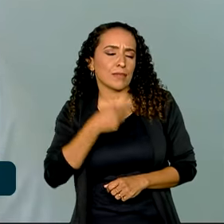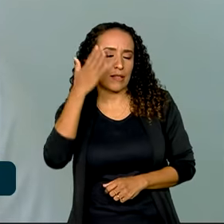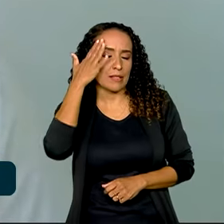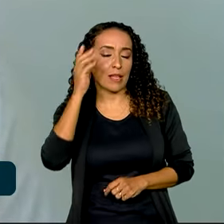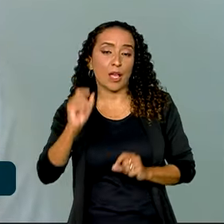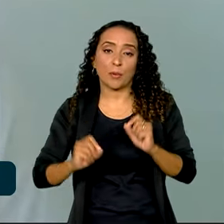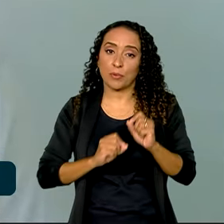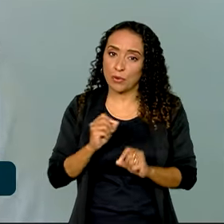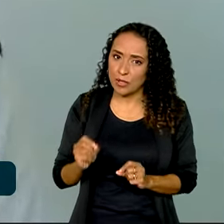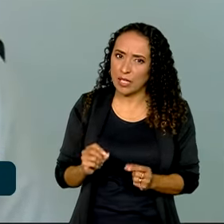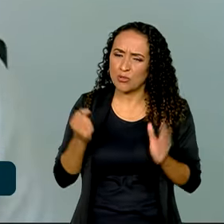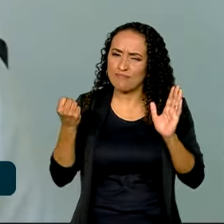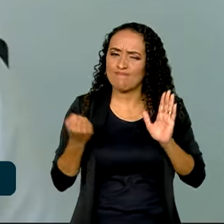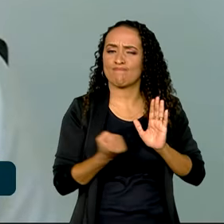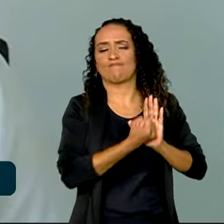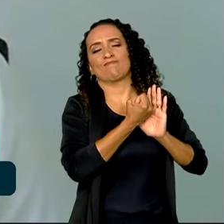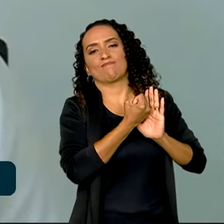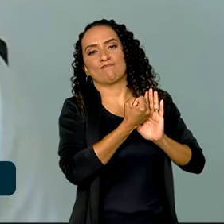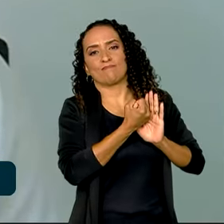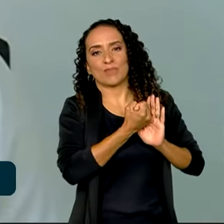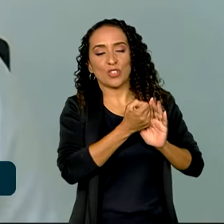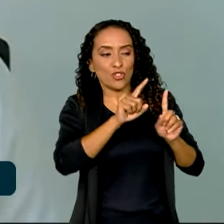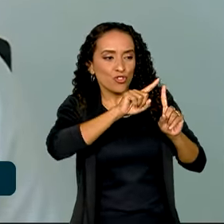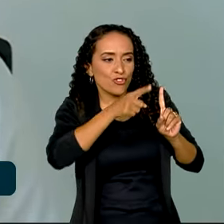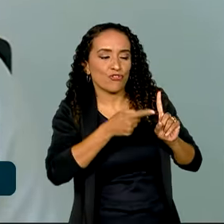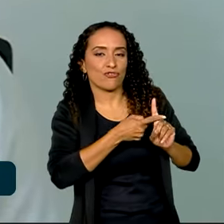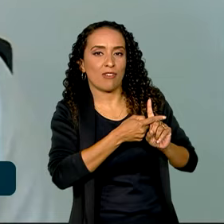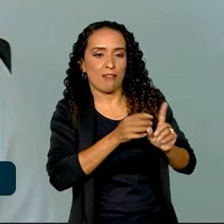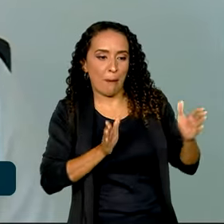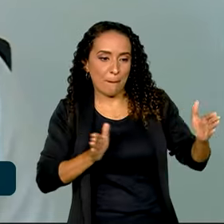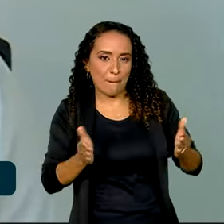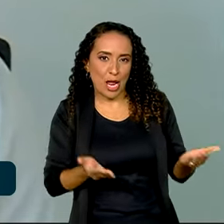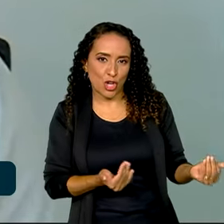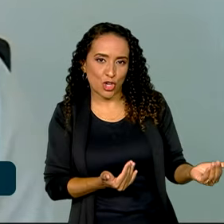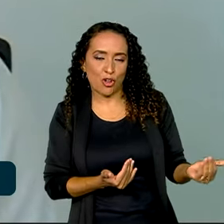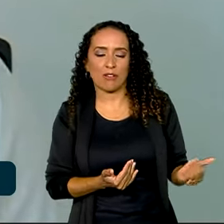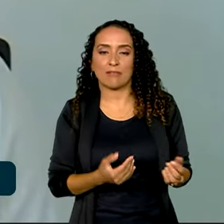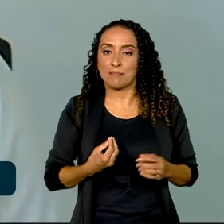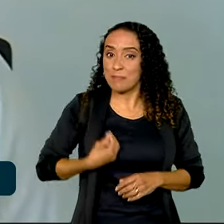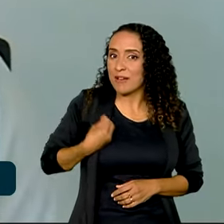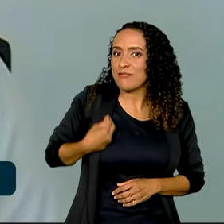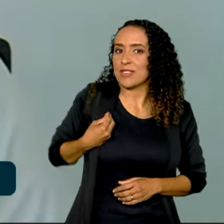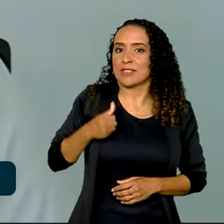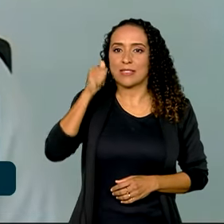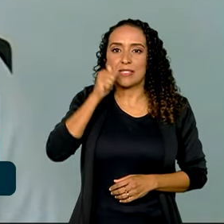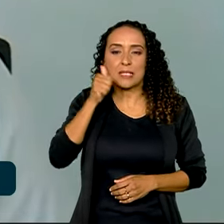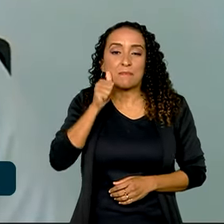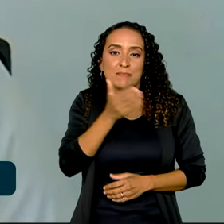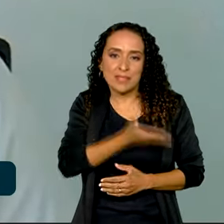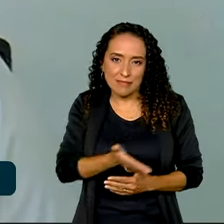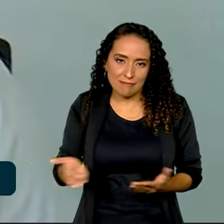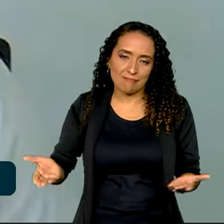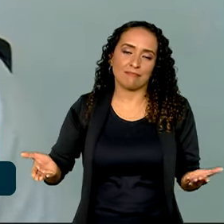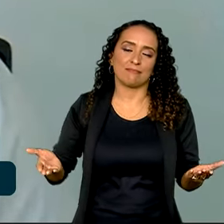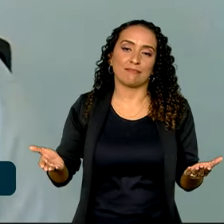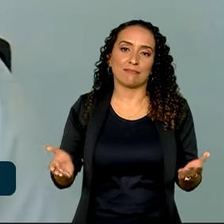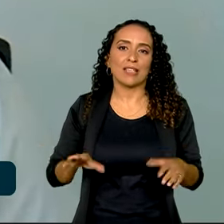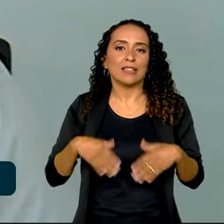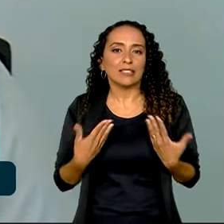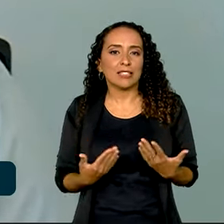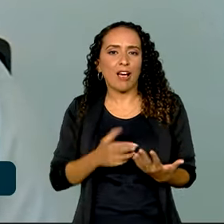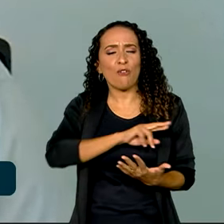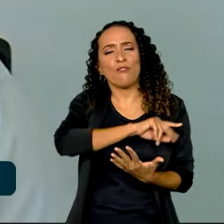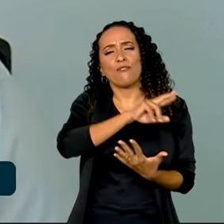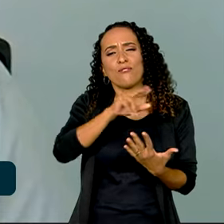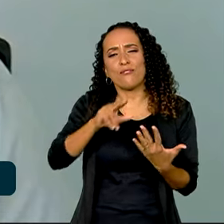eh dos impactos dessa gestação na adolescência pra vida dessas adolescentes então Muitas